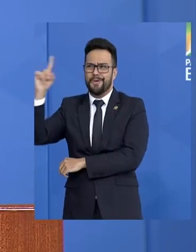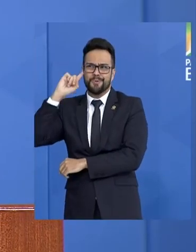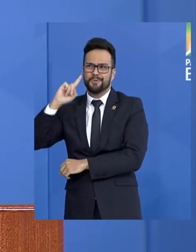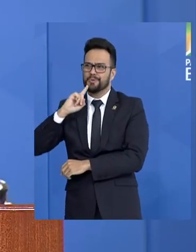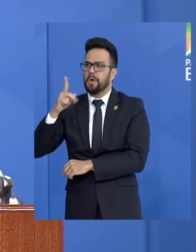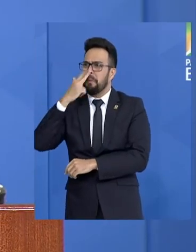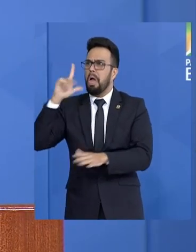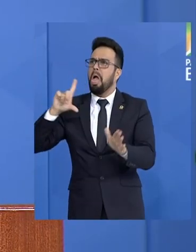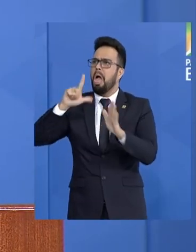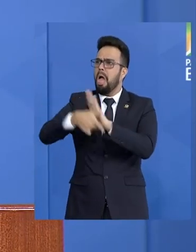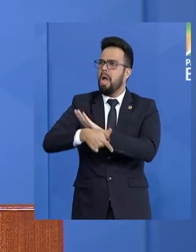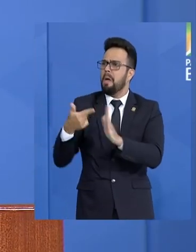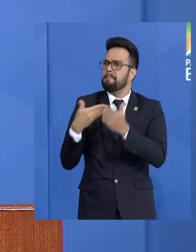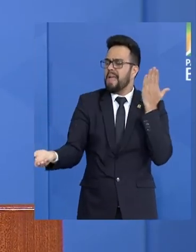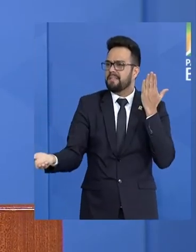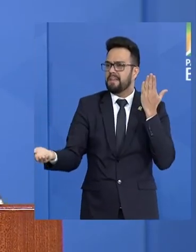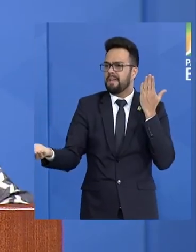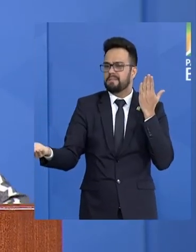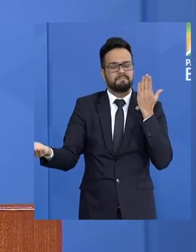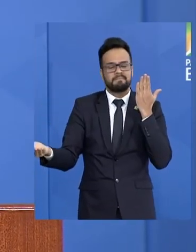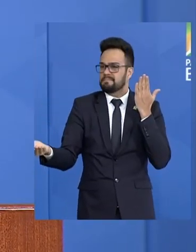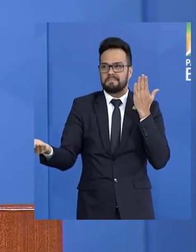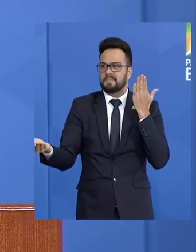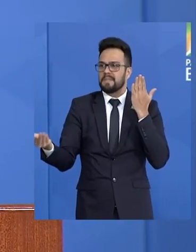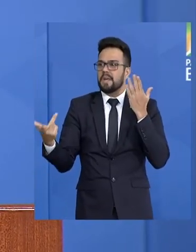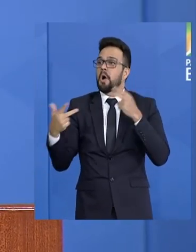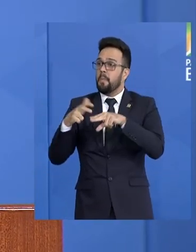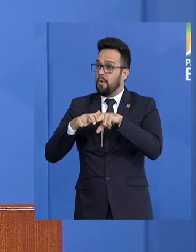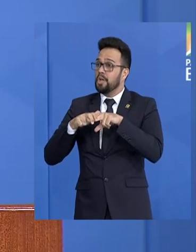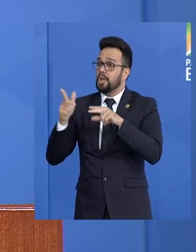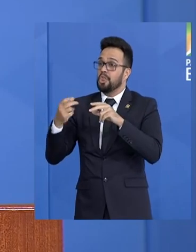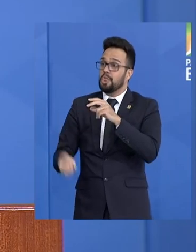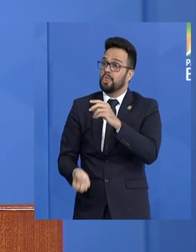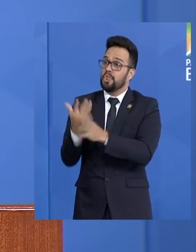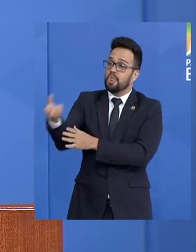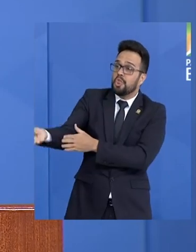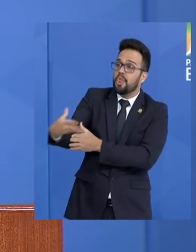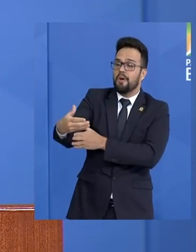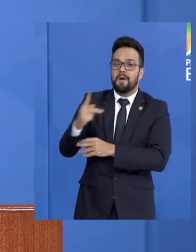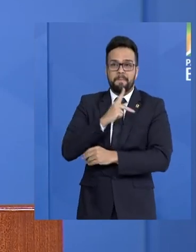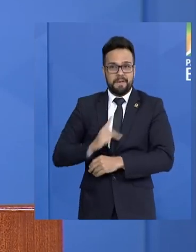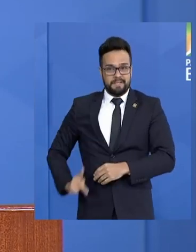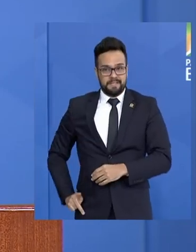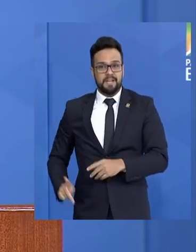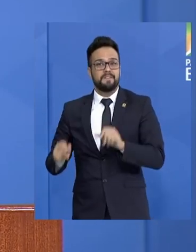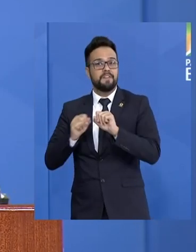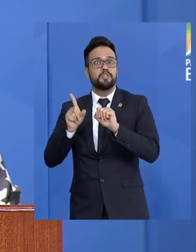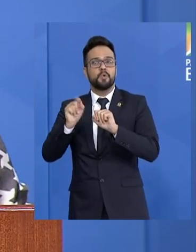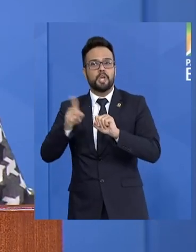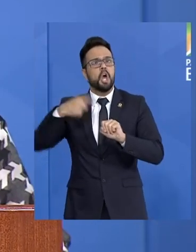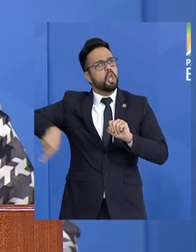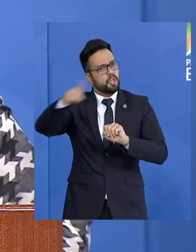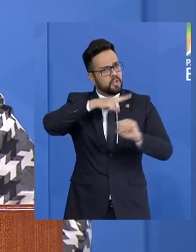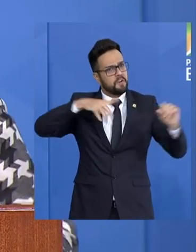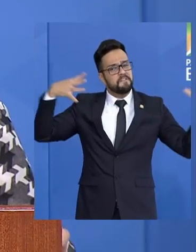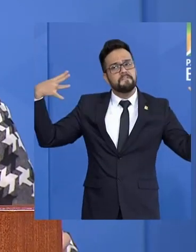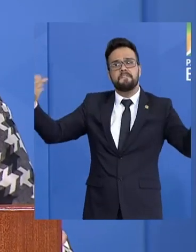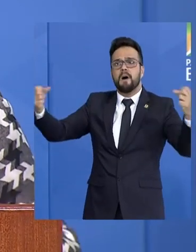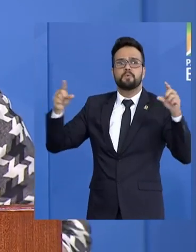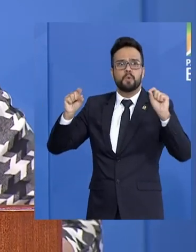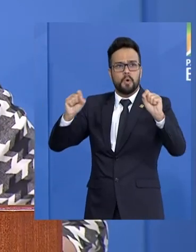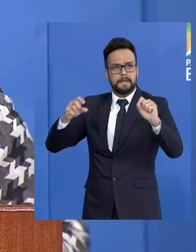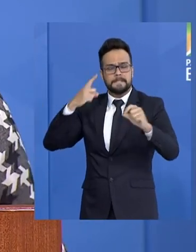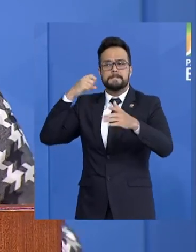ficará para trás. E uma das outras ordens que o nosso presidente nos deu, vamos buscar